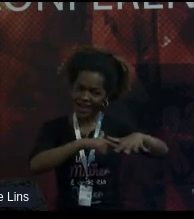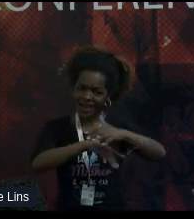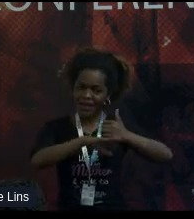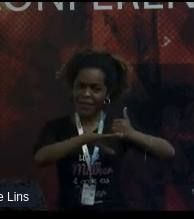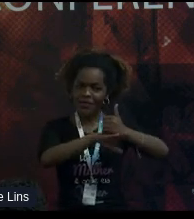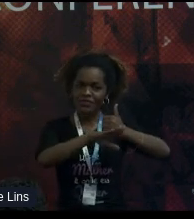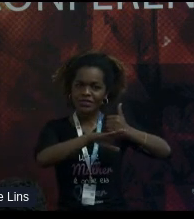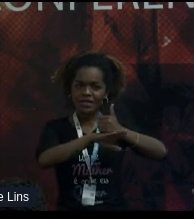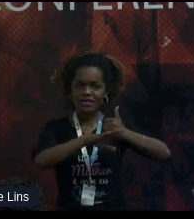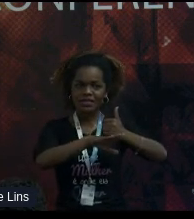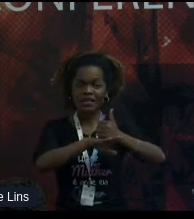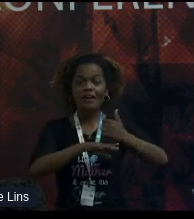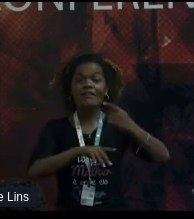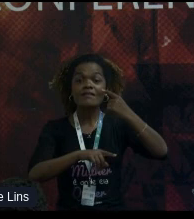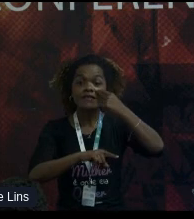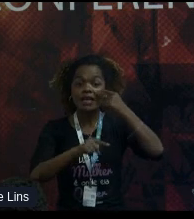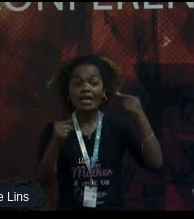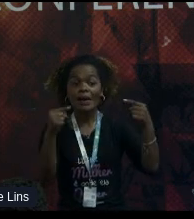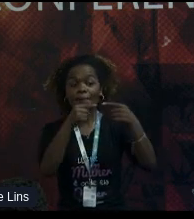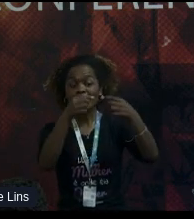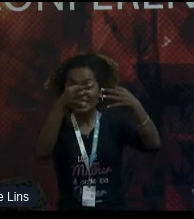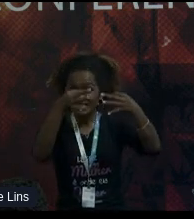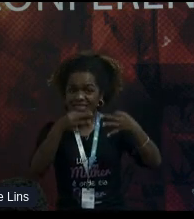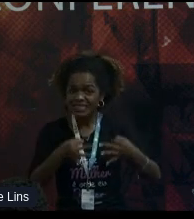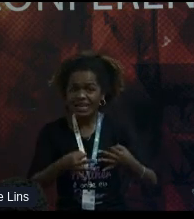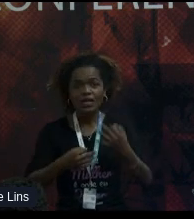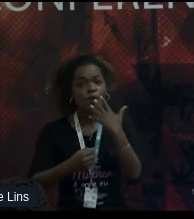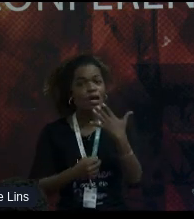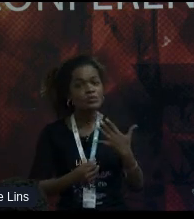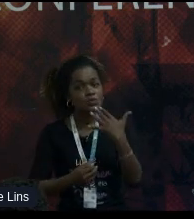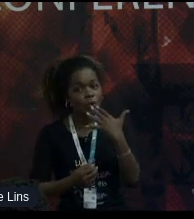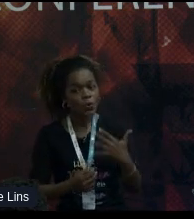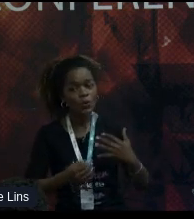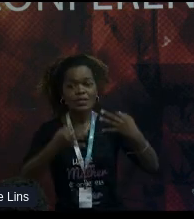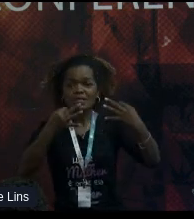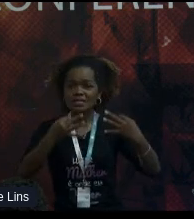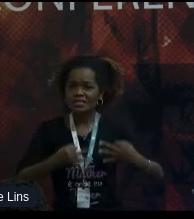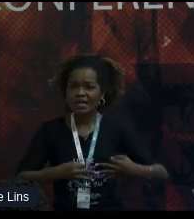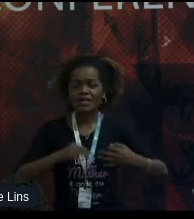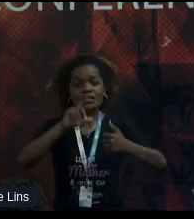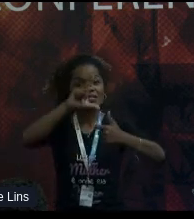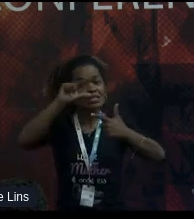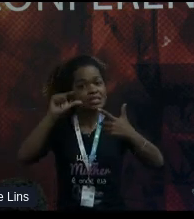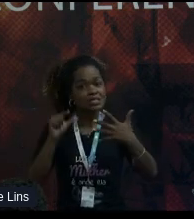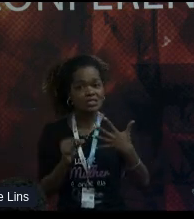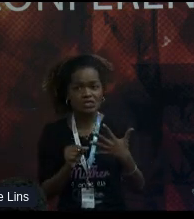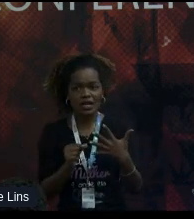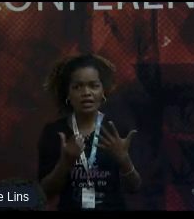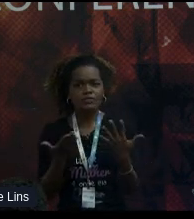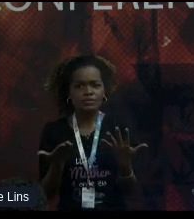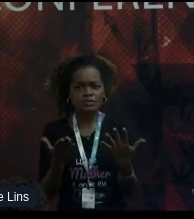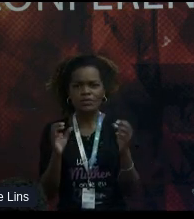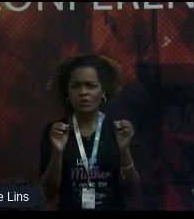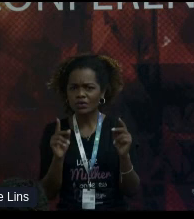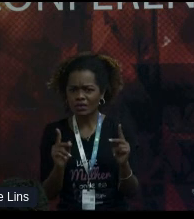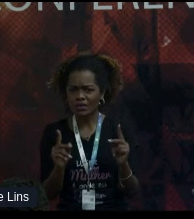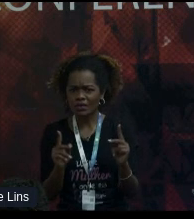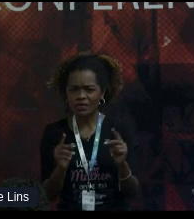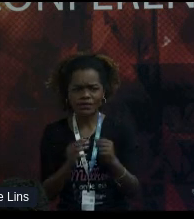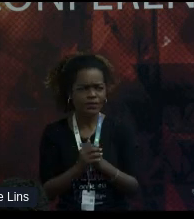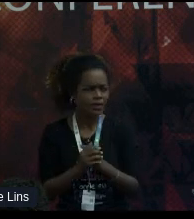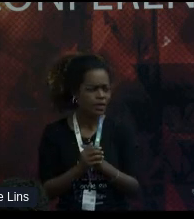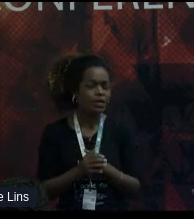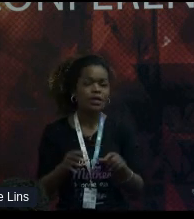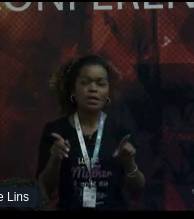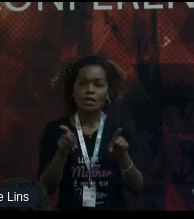aplique adequadamente as escalas de cores especificadas. É bem simples, bem fácil. E, mais